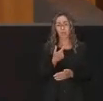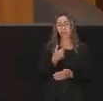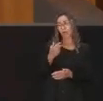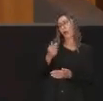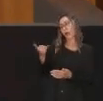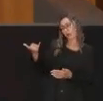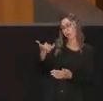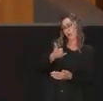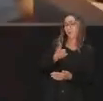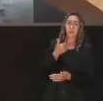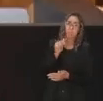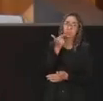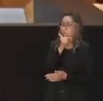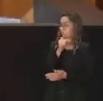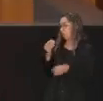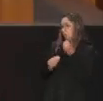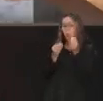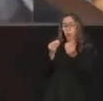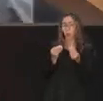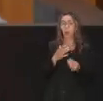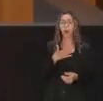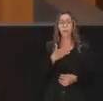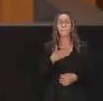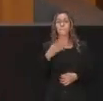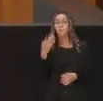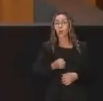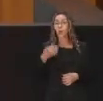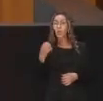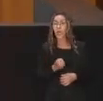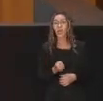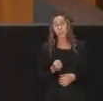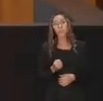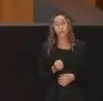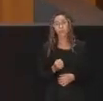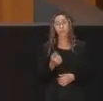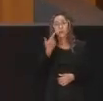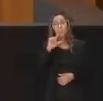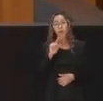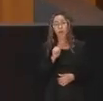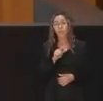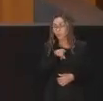por quê? O meu leite está dando, tem que dar para você também.